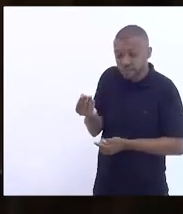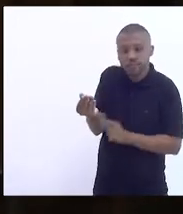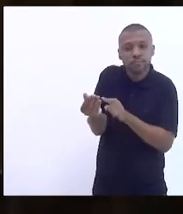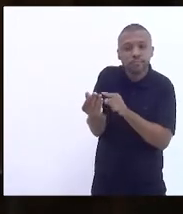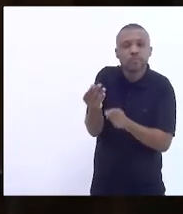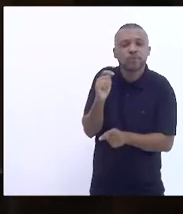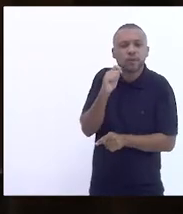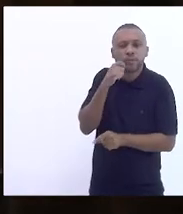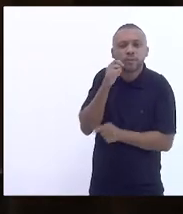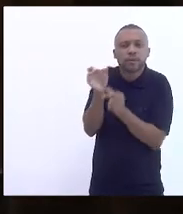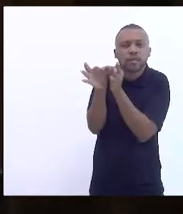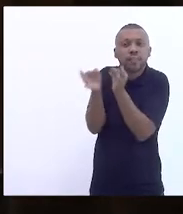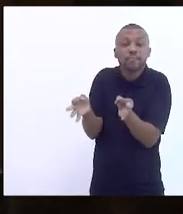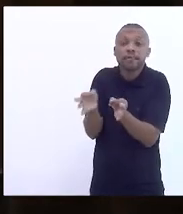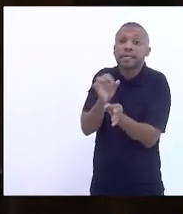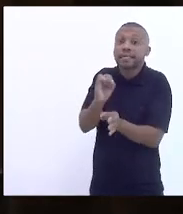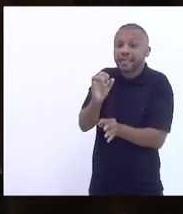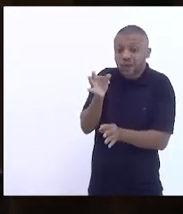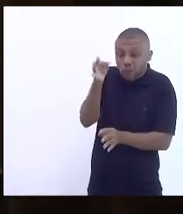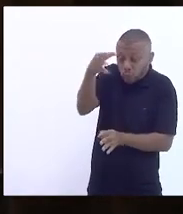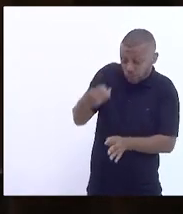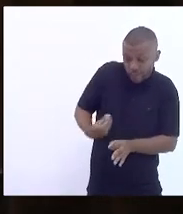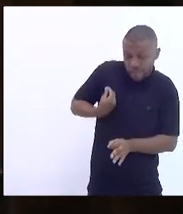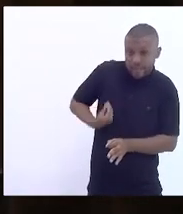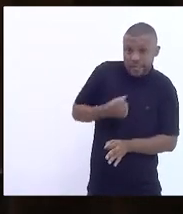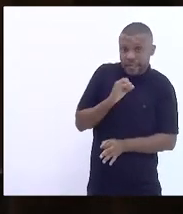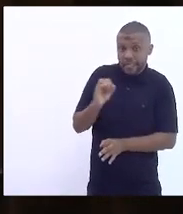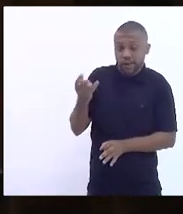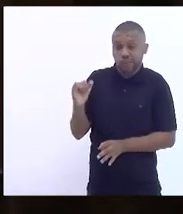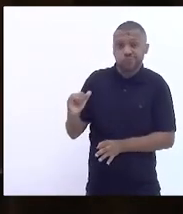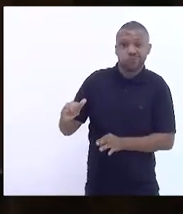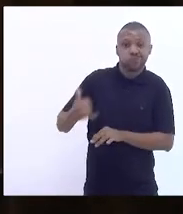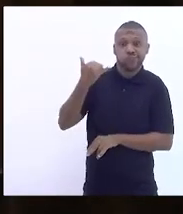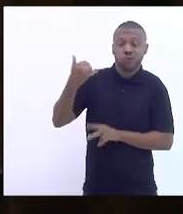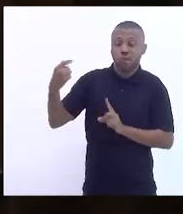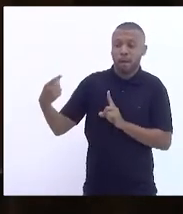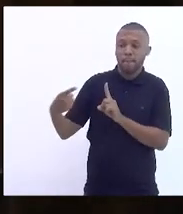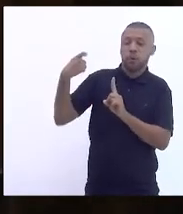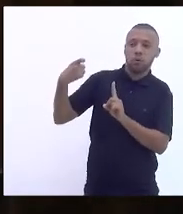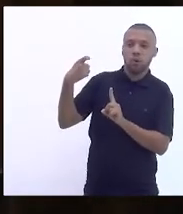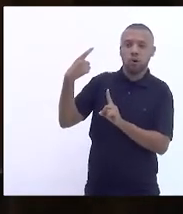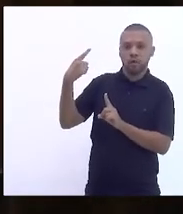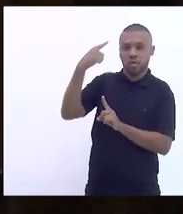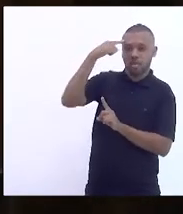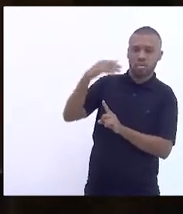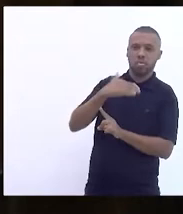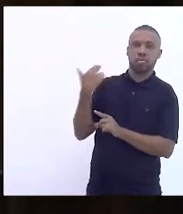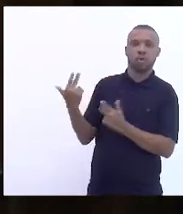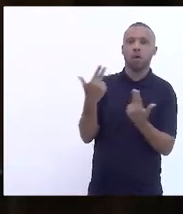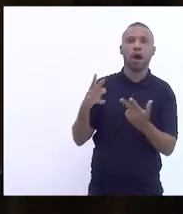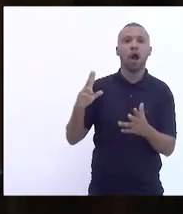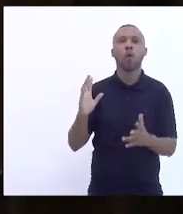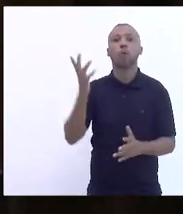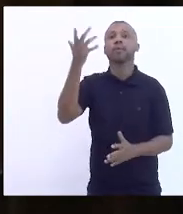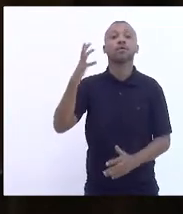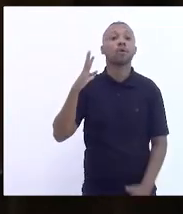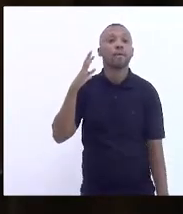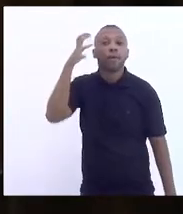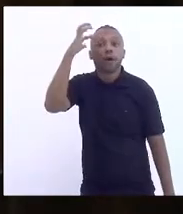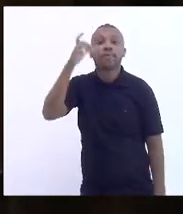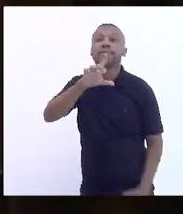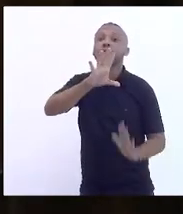encontram se eu tiver vivo até lá se ele me der um tiro na cabeça que eu não deve na Marília ele vai ser o nosso símbolo